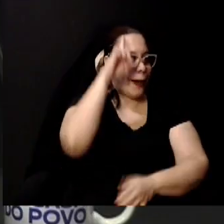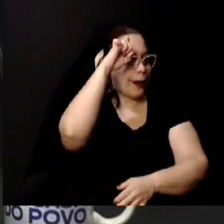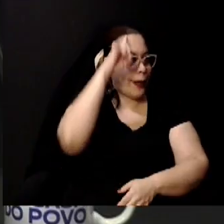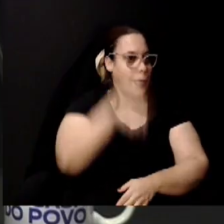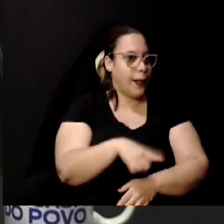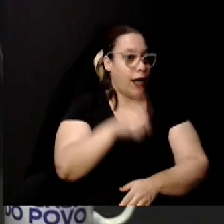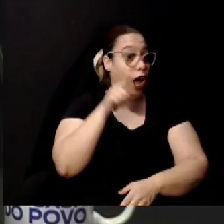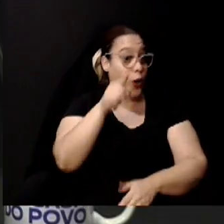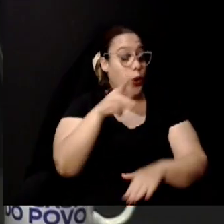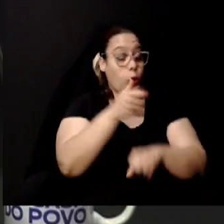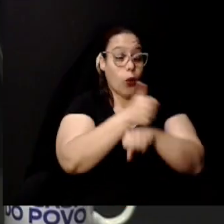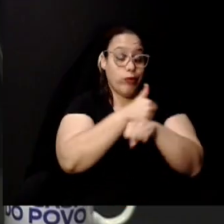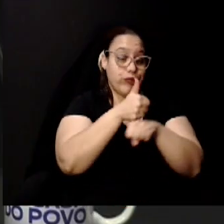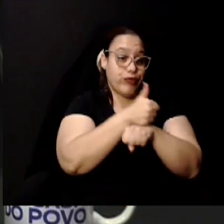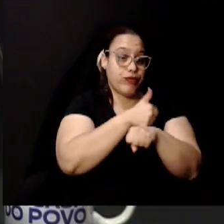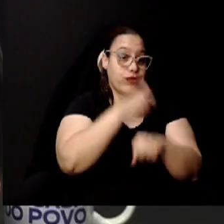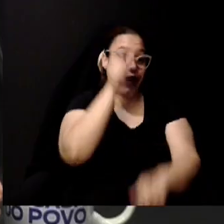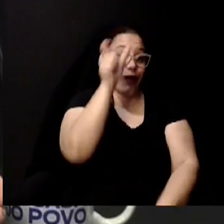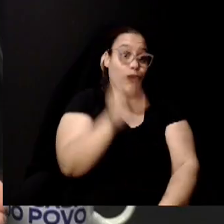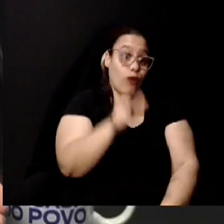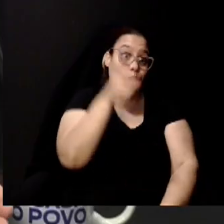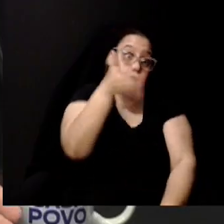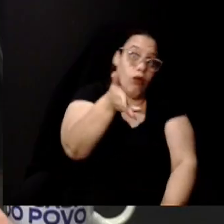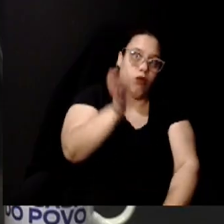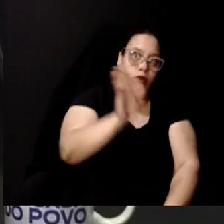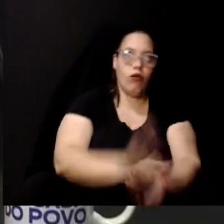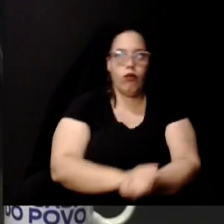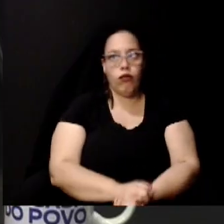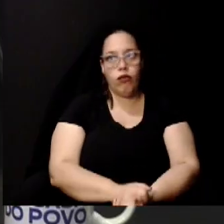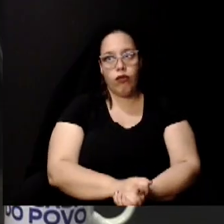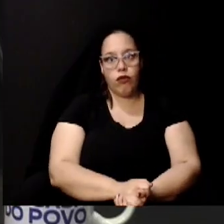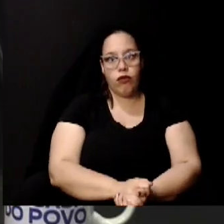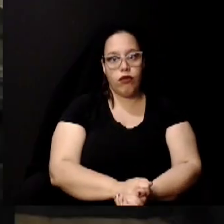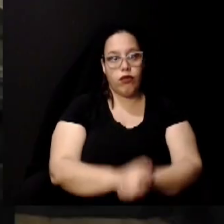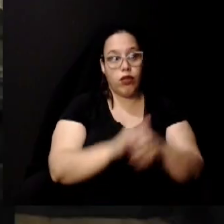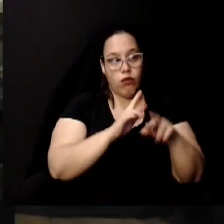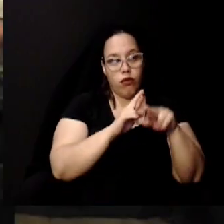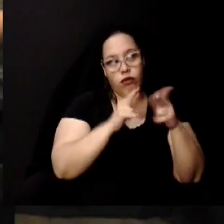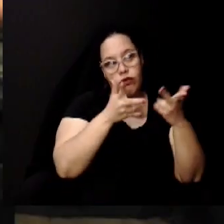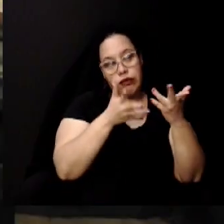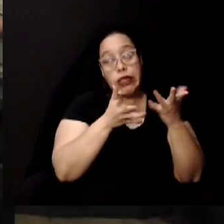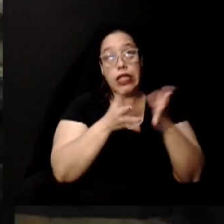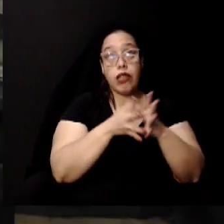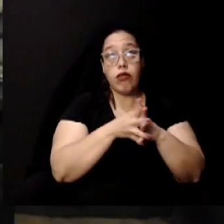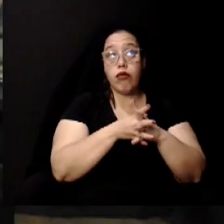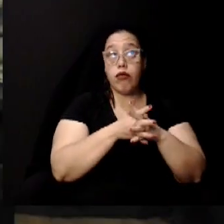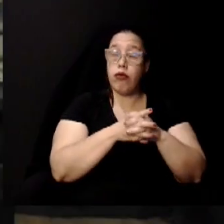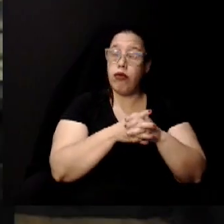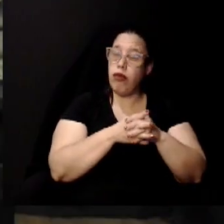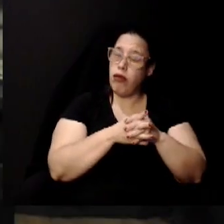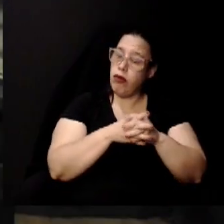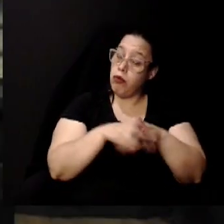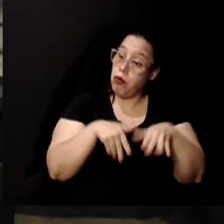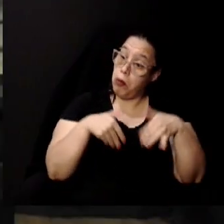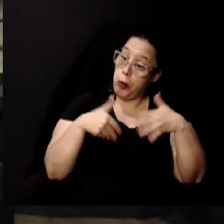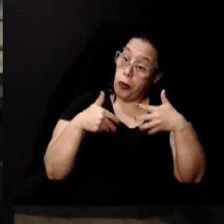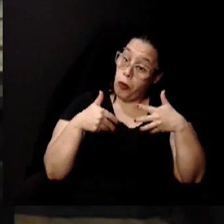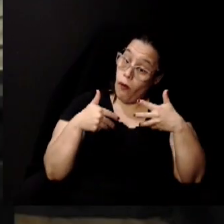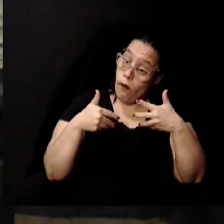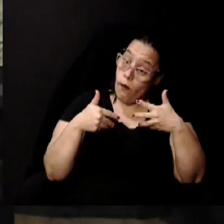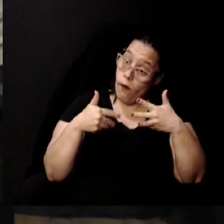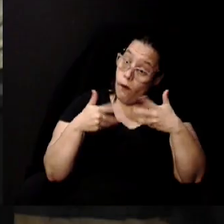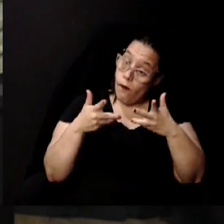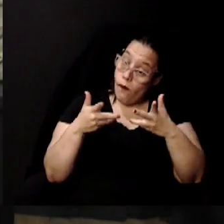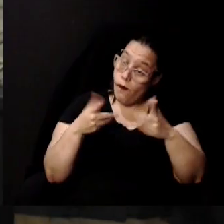profissão é quem você é. E poderia ser muito diferente, né? Eu acho que assim, porque o trabalho organiza a